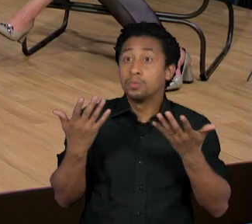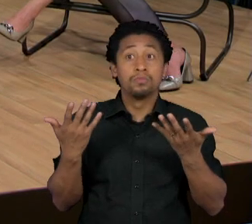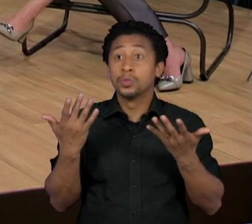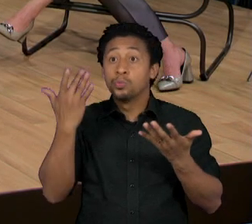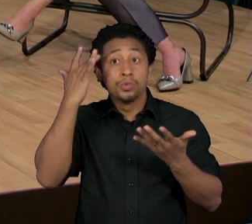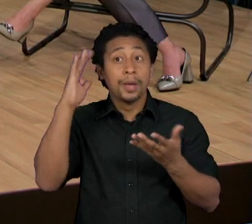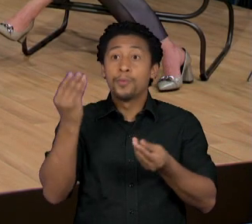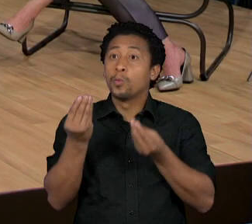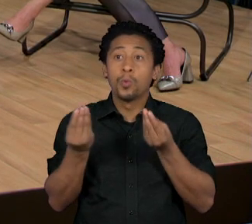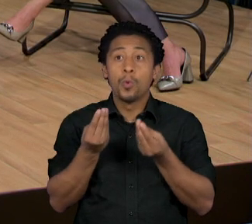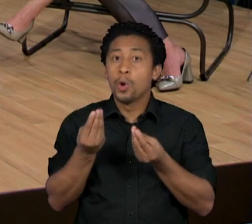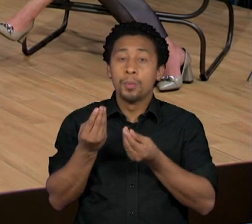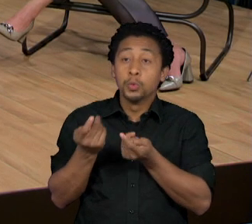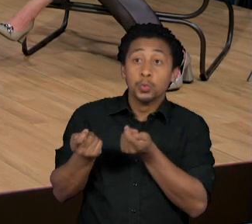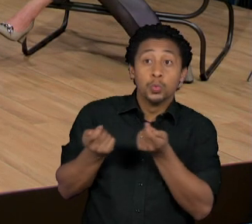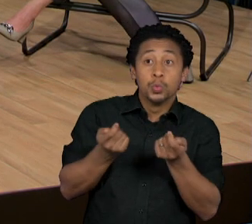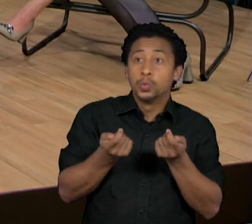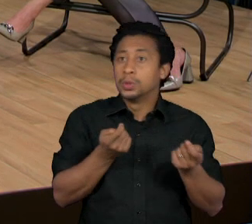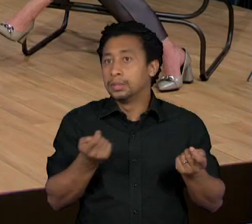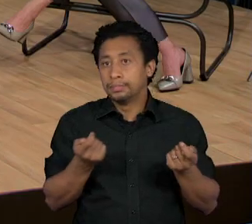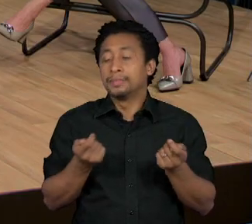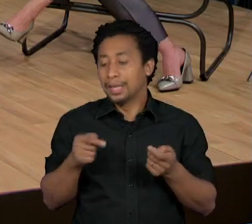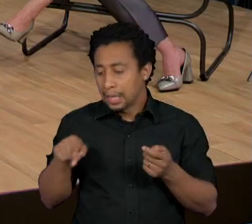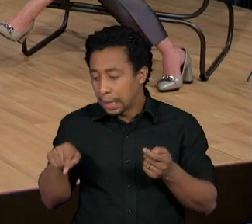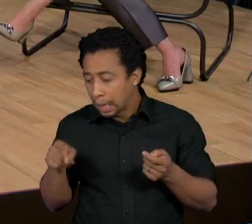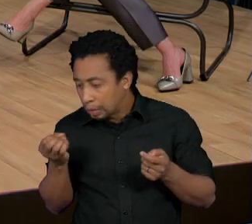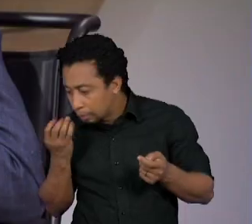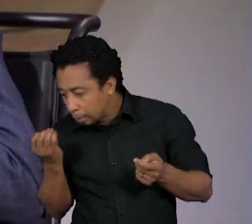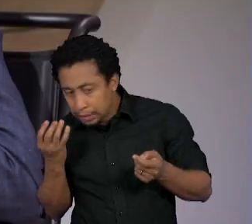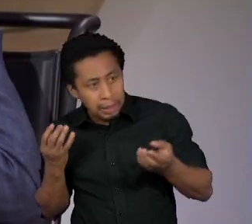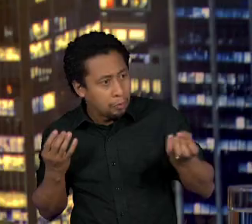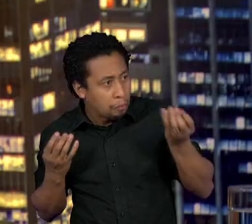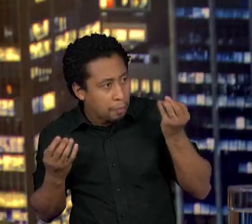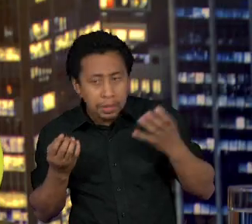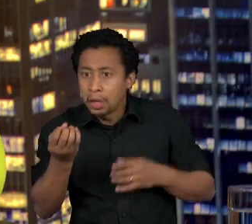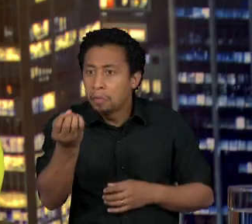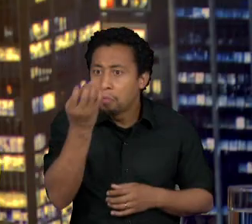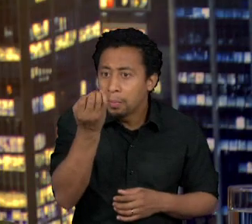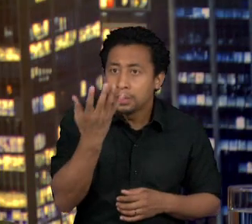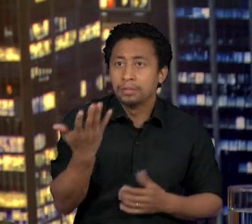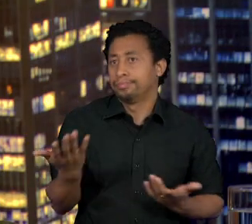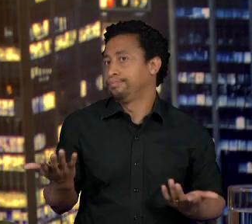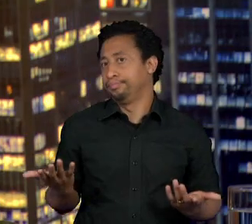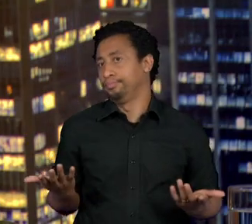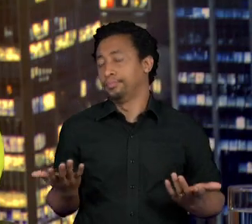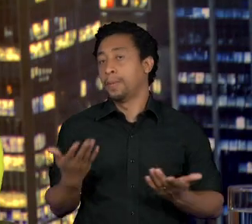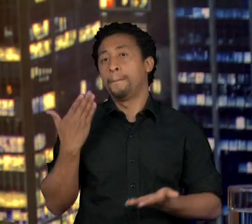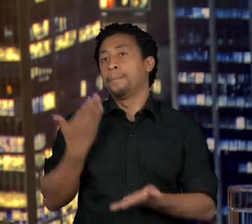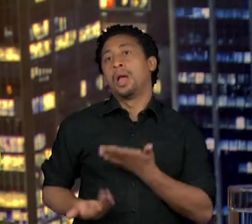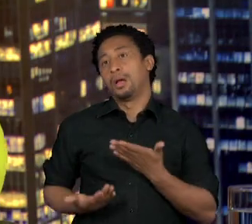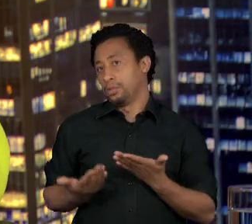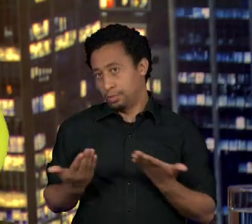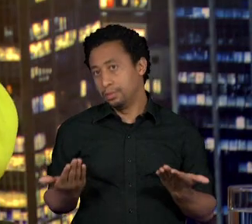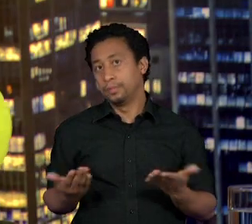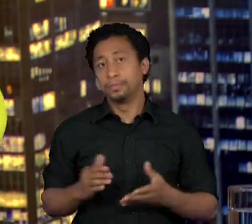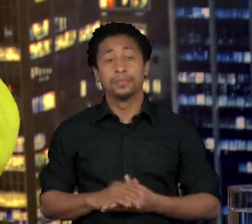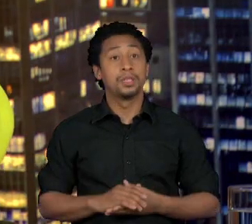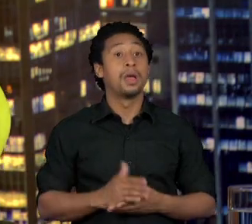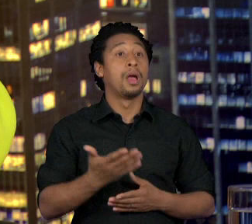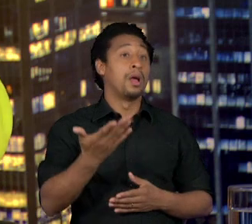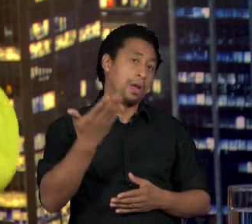que vai acontecer é que você acaba perdendo parte disso, né? E quando não acionamos, né, por exemplo, porque antes você tinha